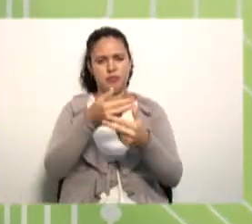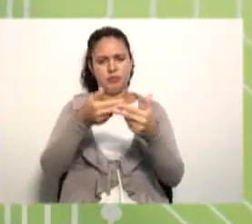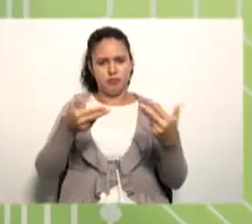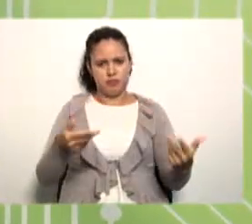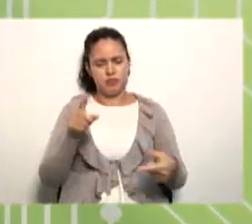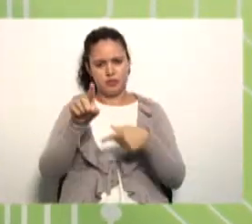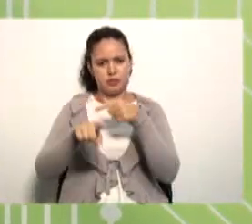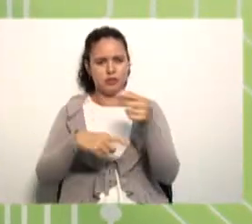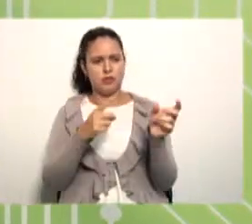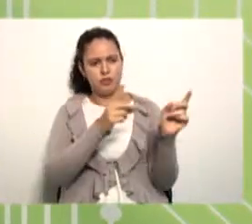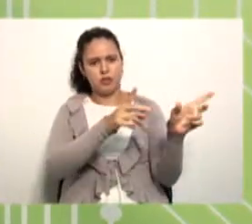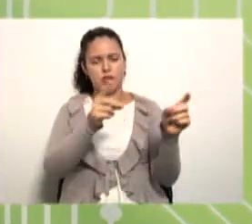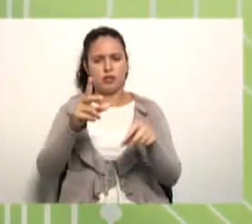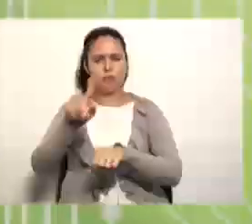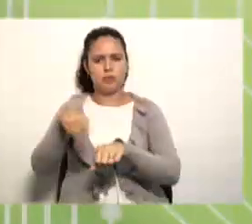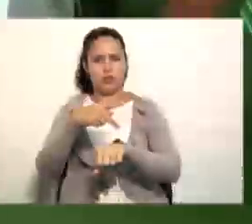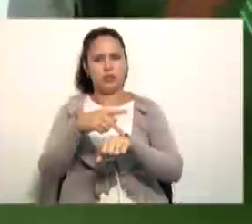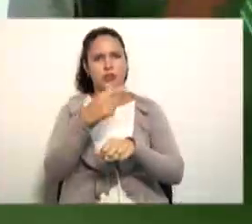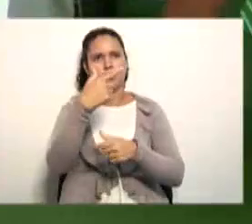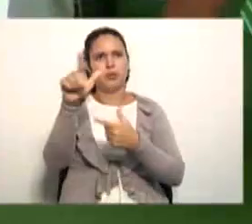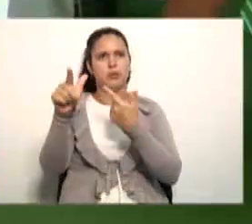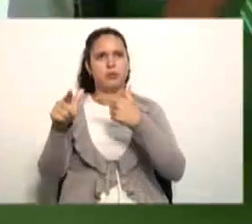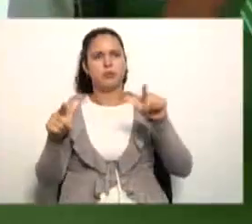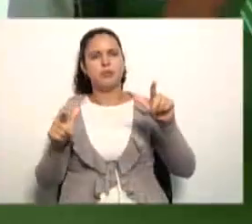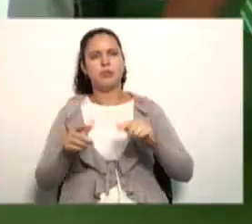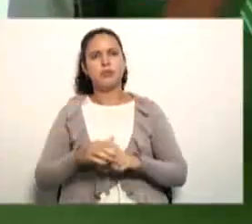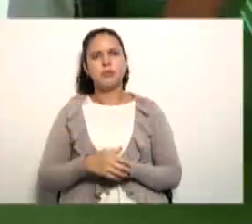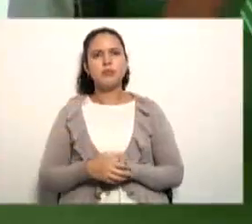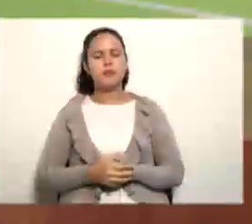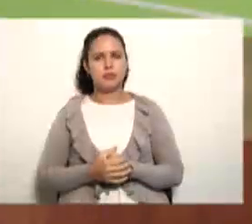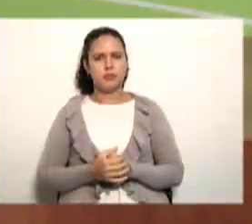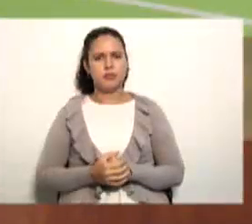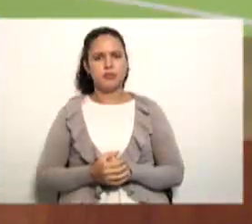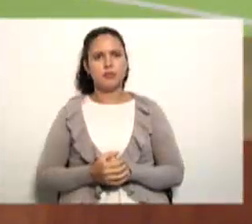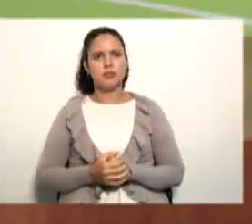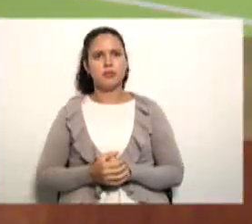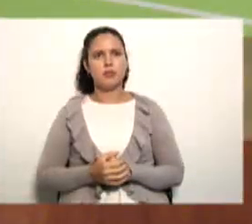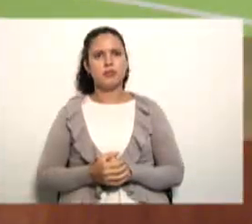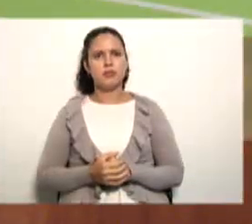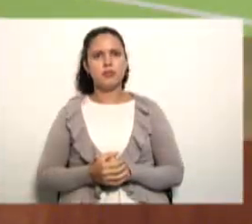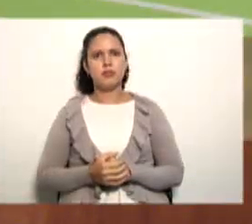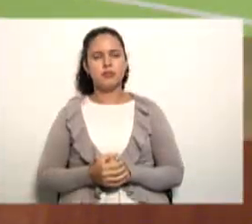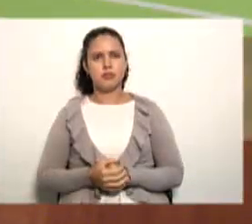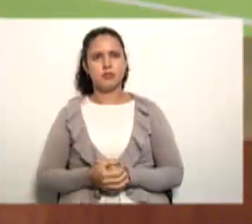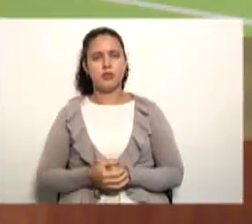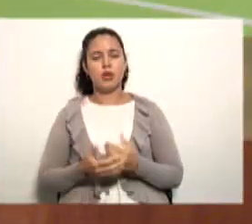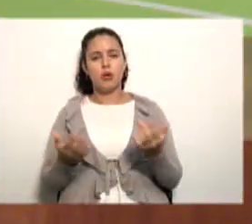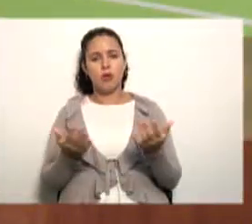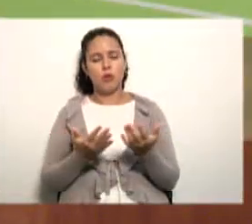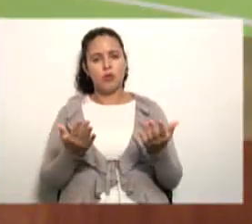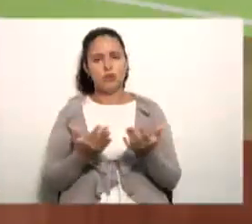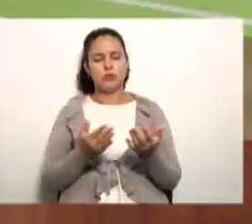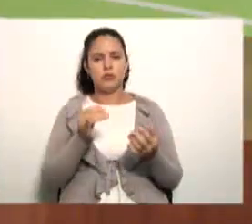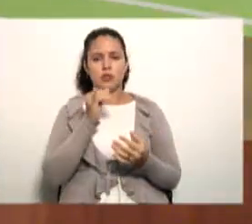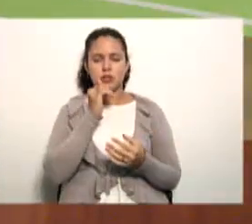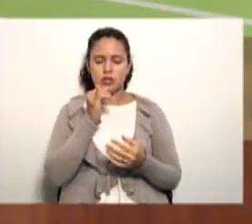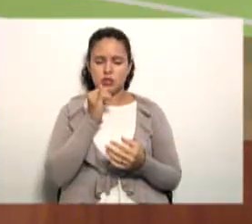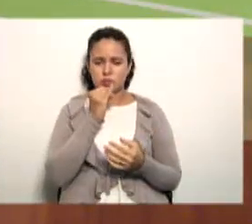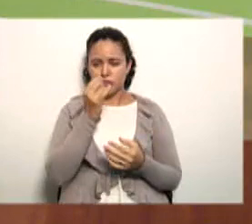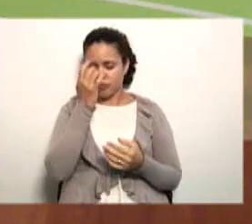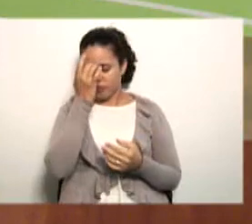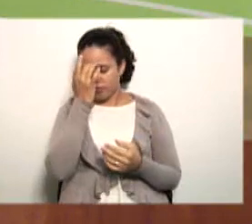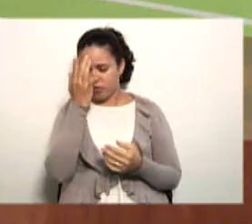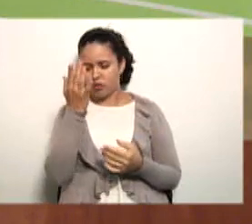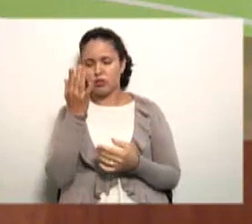consumidos. Um dos mais fáceis, assim, simples exemplos que a gente tem é o nosso pão de cada